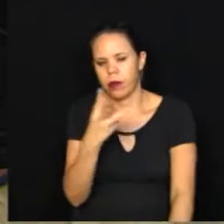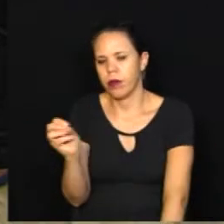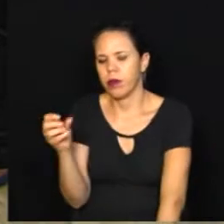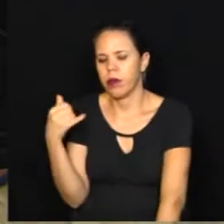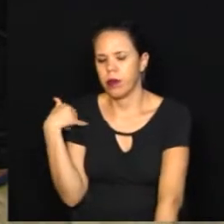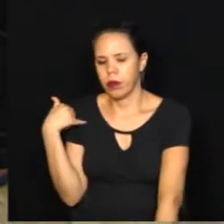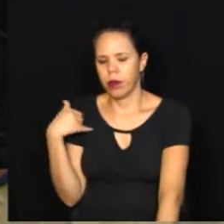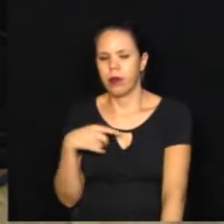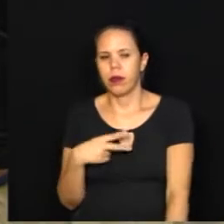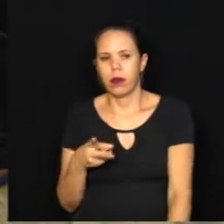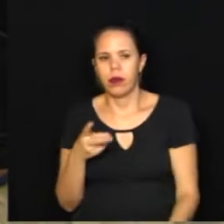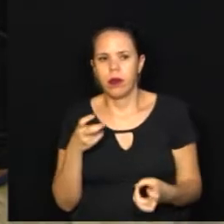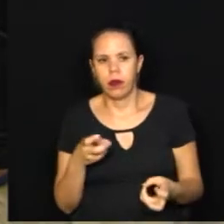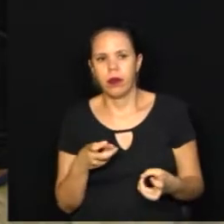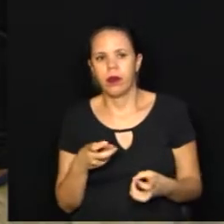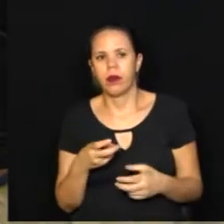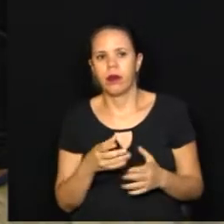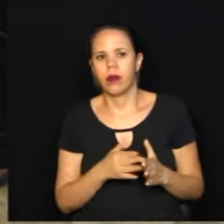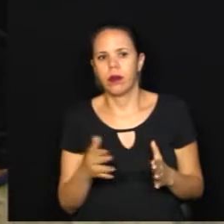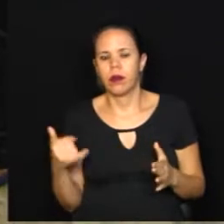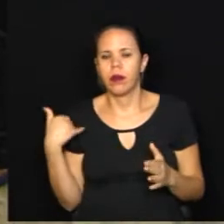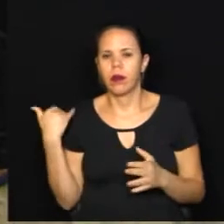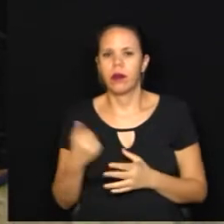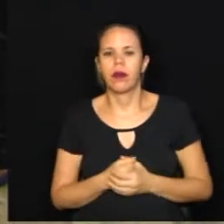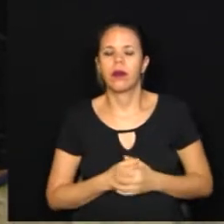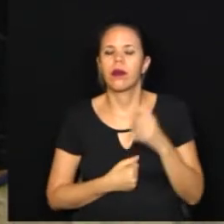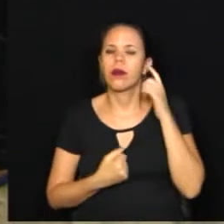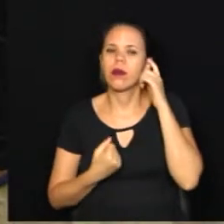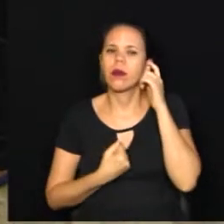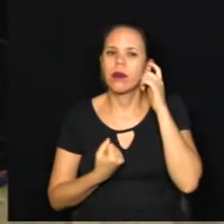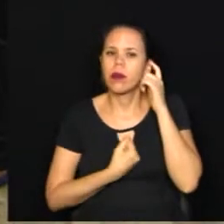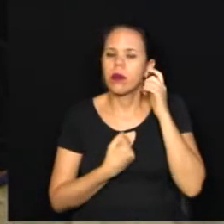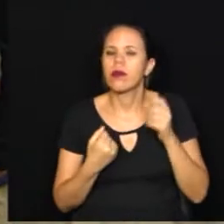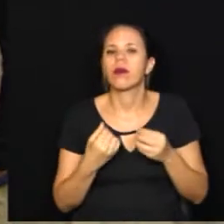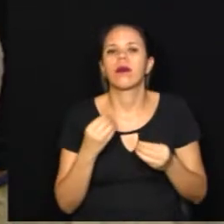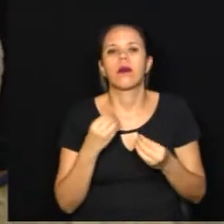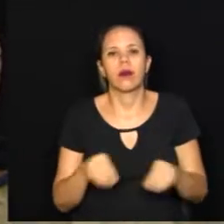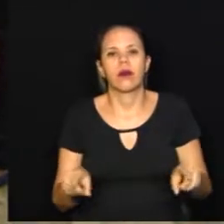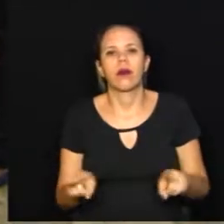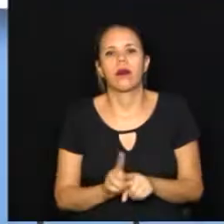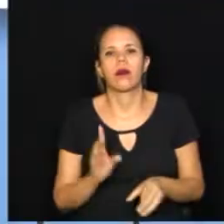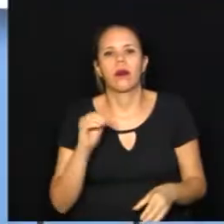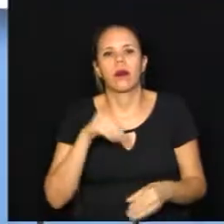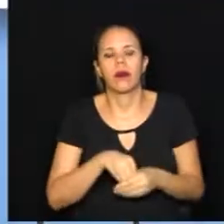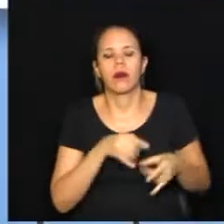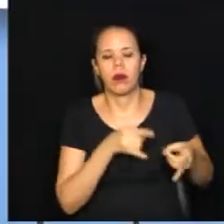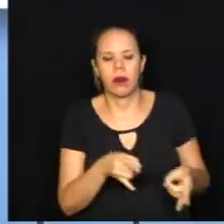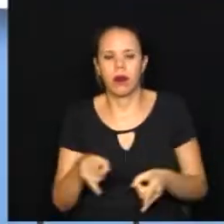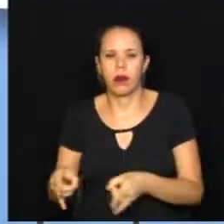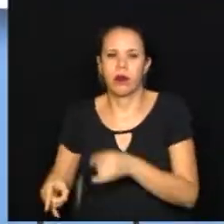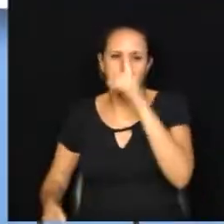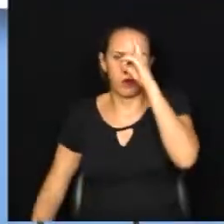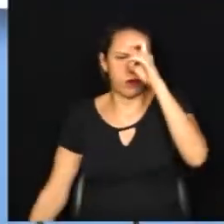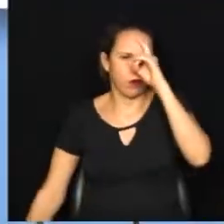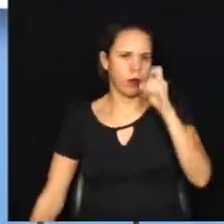é o que a gente tem percebido com essa faixa etária. Números que impactam diretamente os leitos hospitalares no